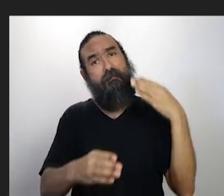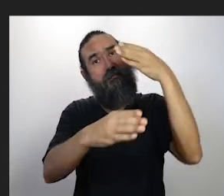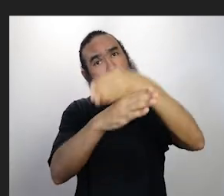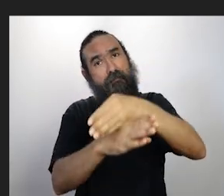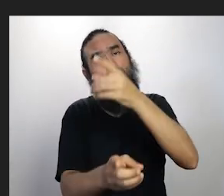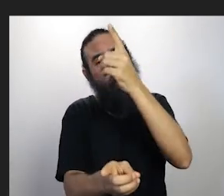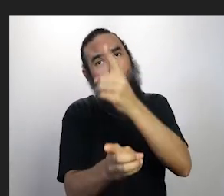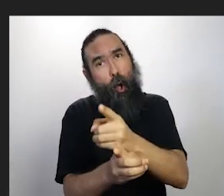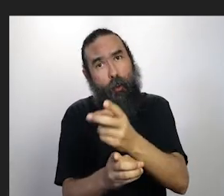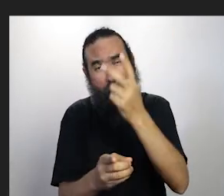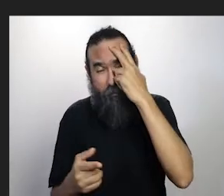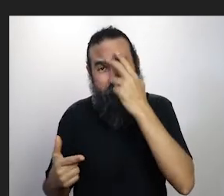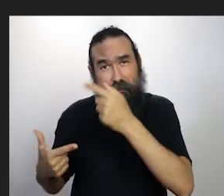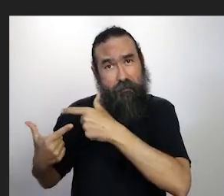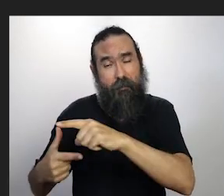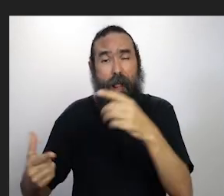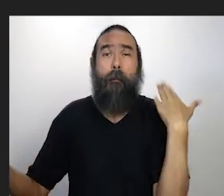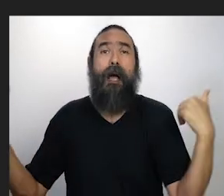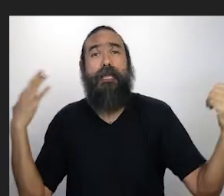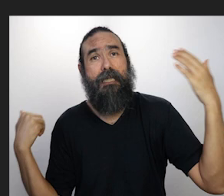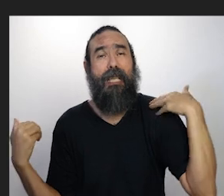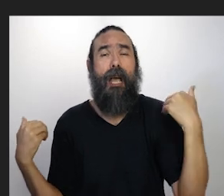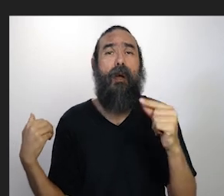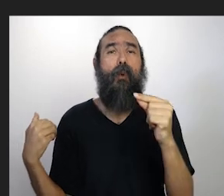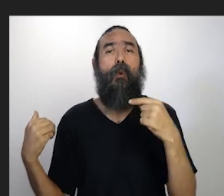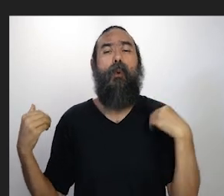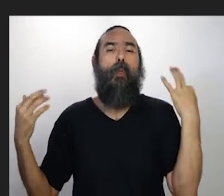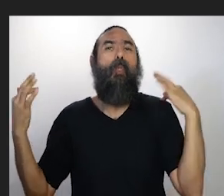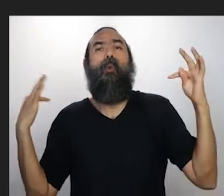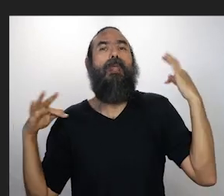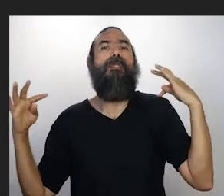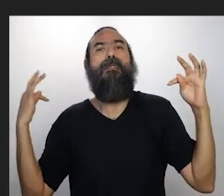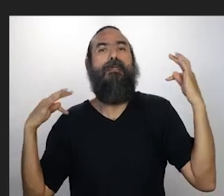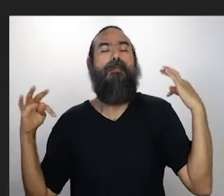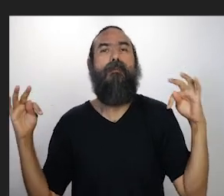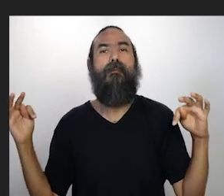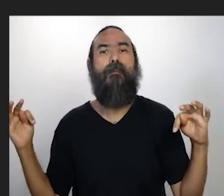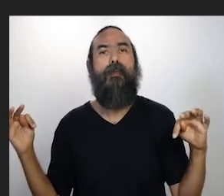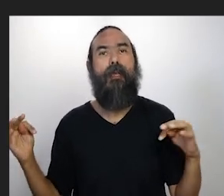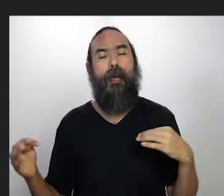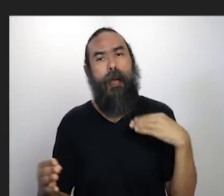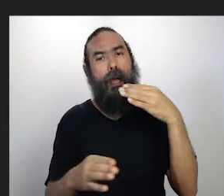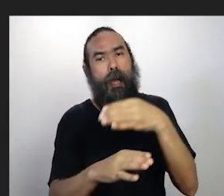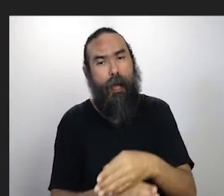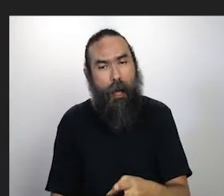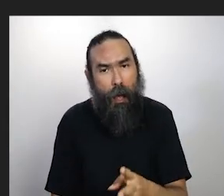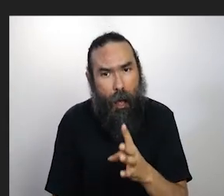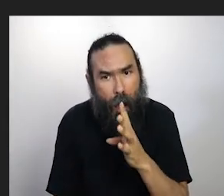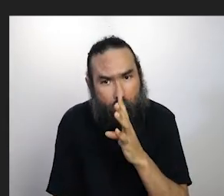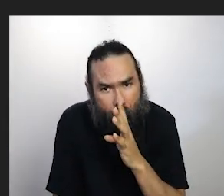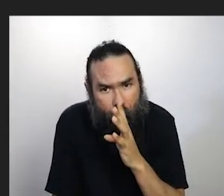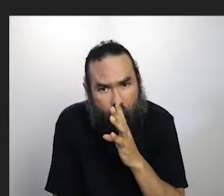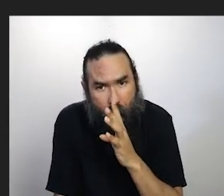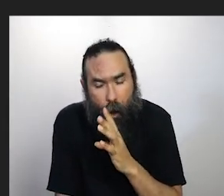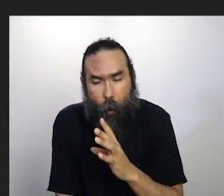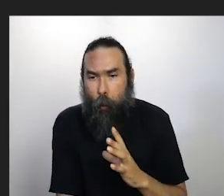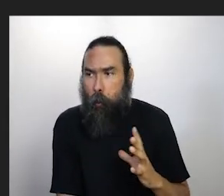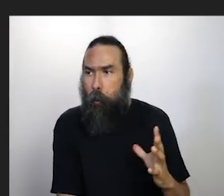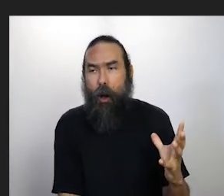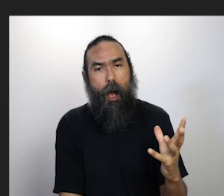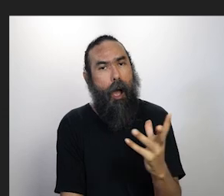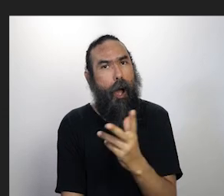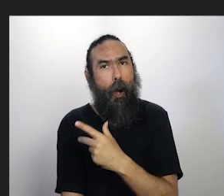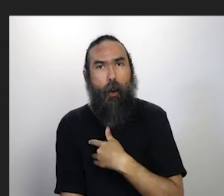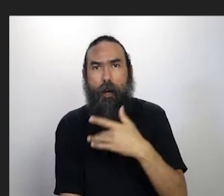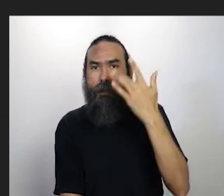mesmo como turista, e eu me senti muito tocada mesmo, assim, de uma maneira que eu nunca tinha me sentido em outro evento, em outro encontro,